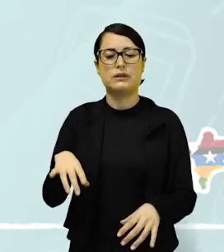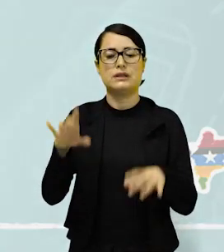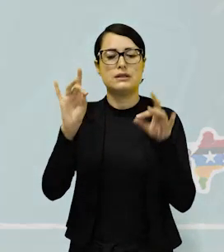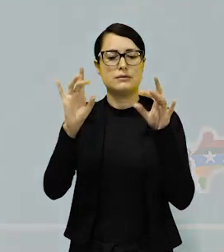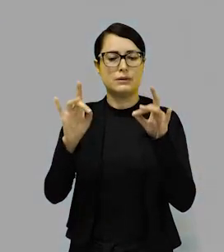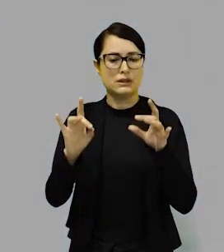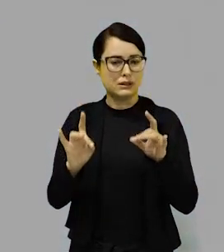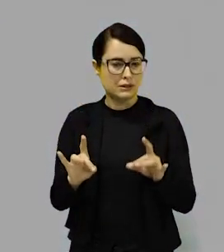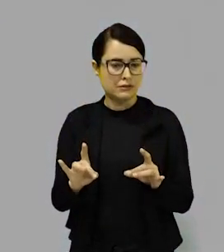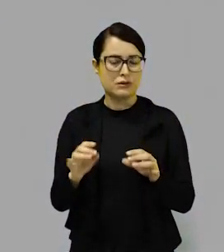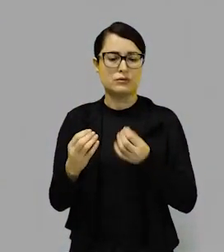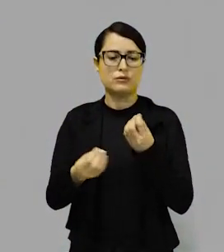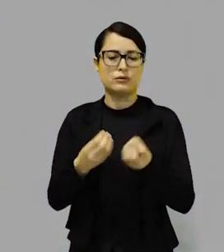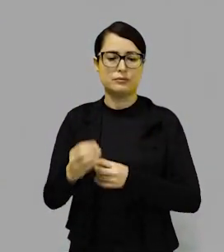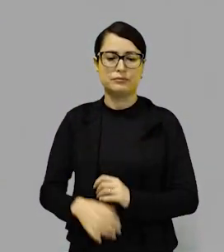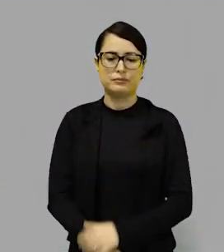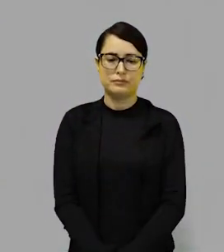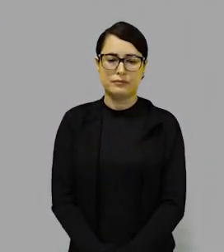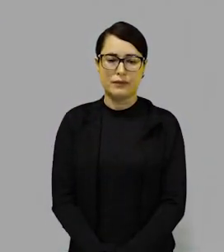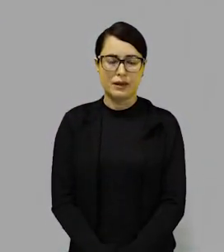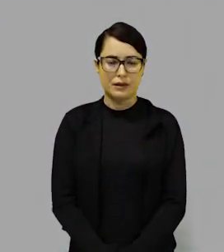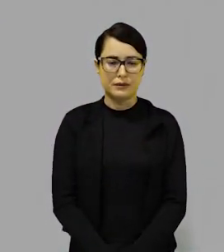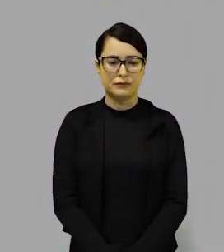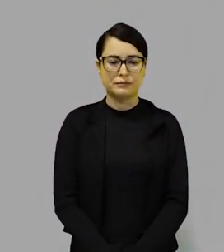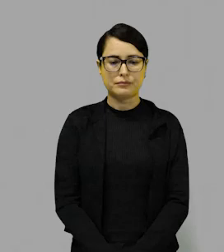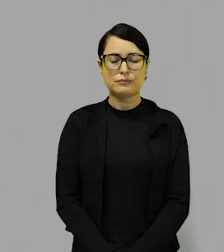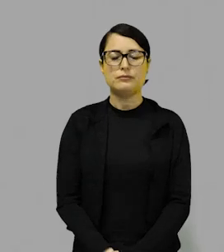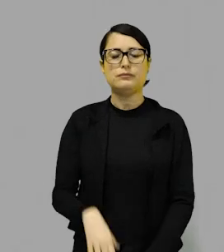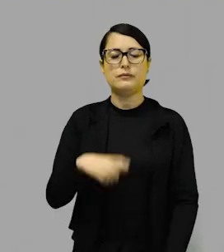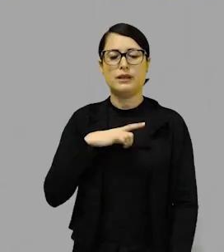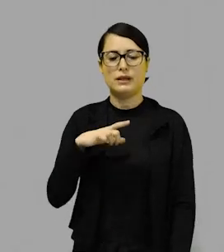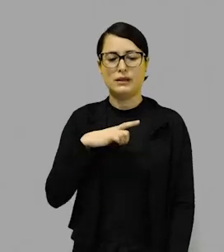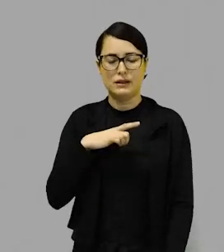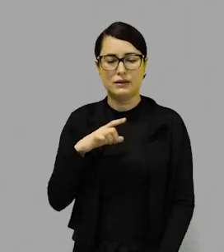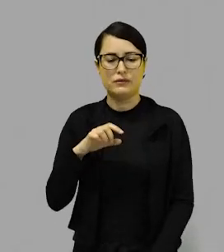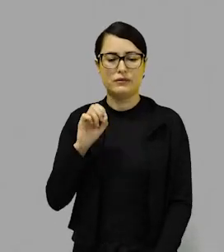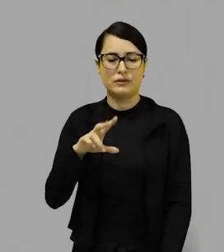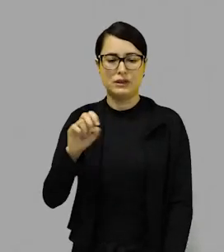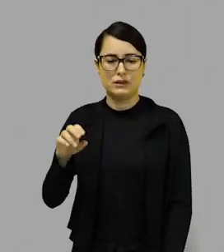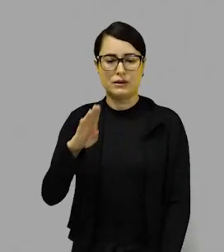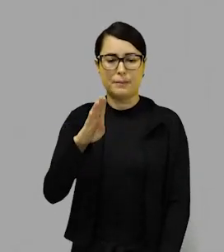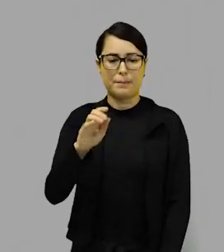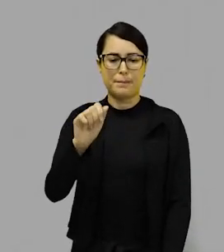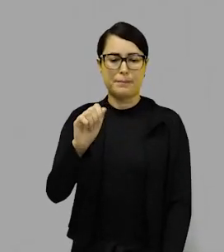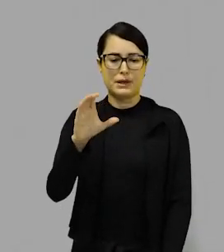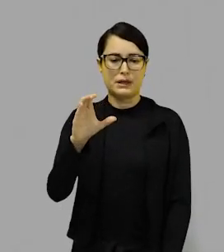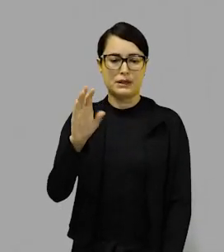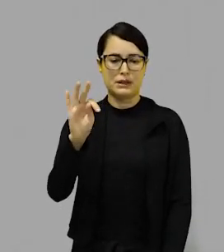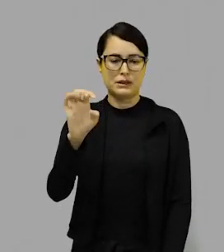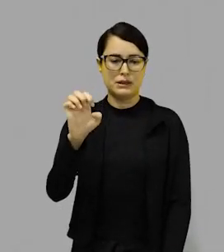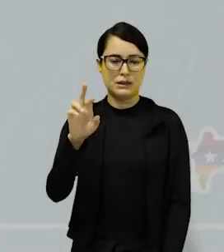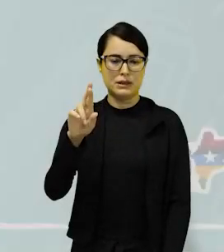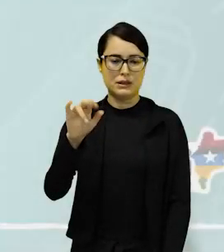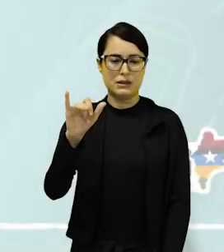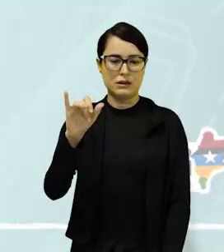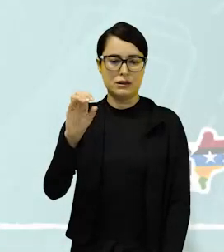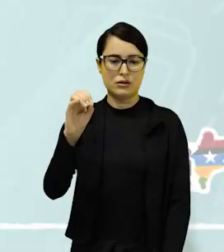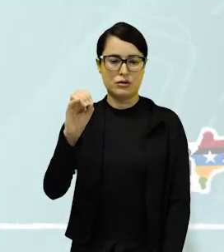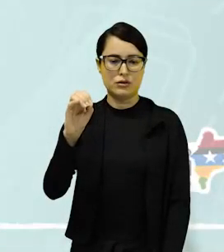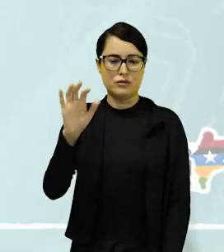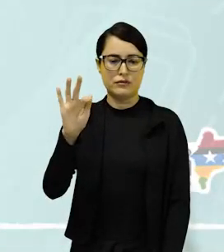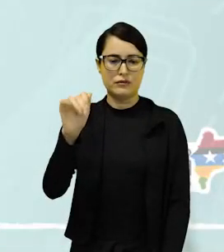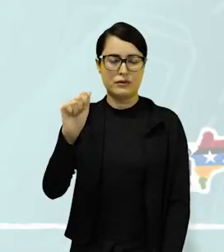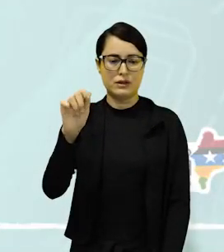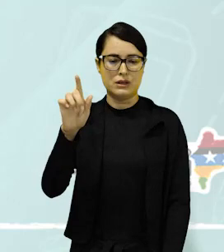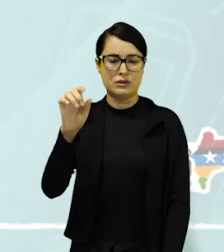específica, certo? Como assim? Existem vírus que a gente chama de bacteriófagos, vírus que